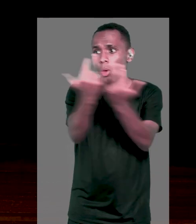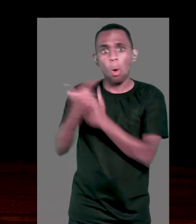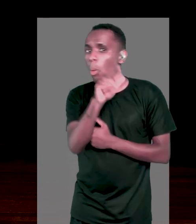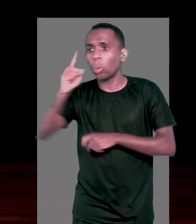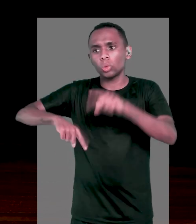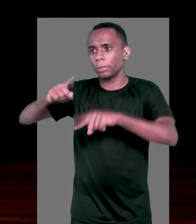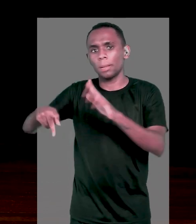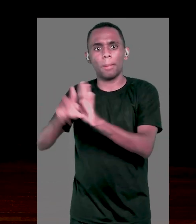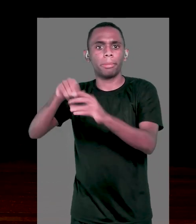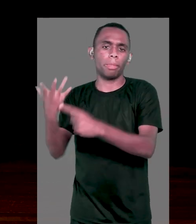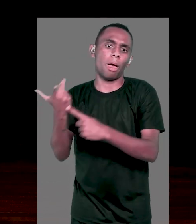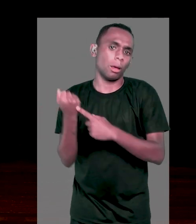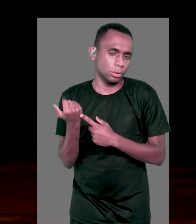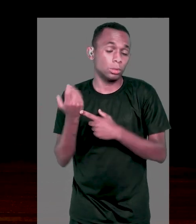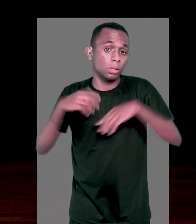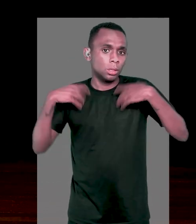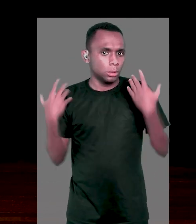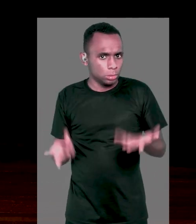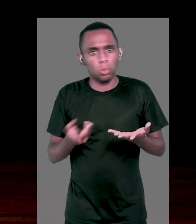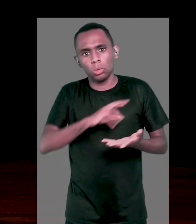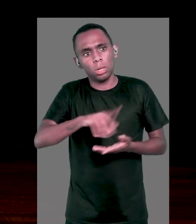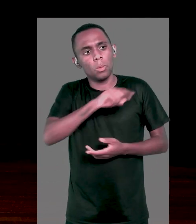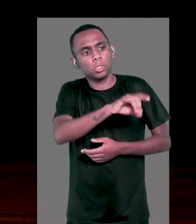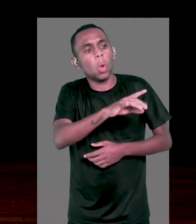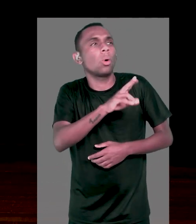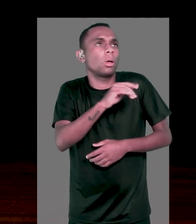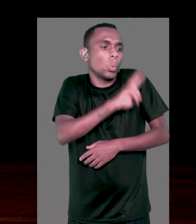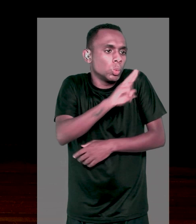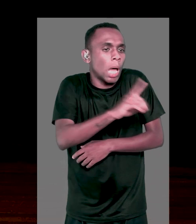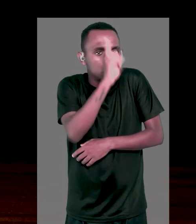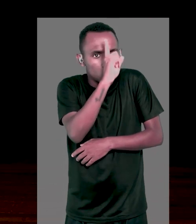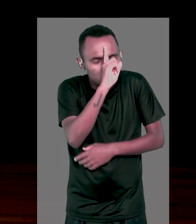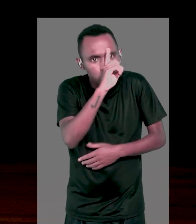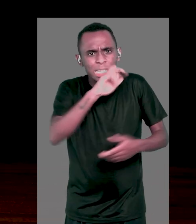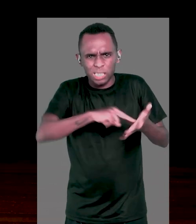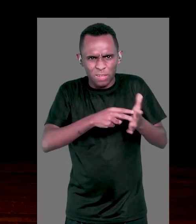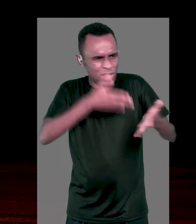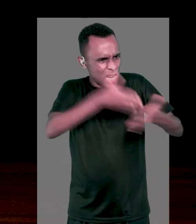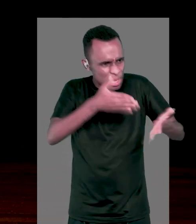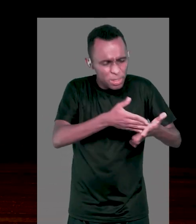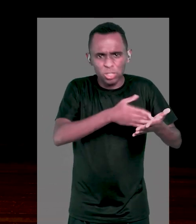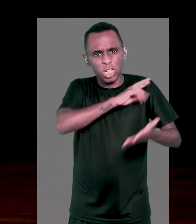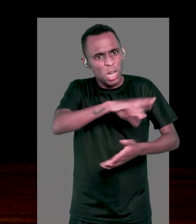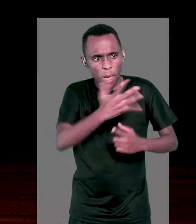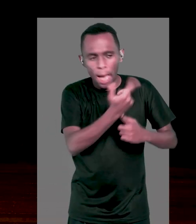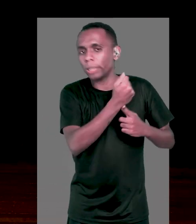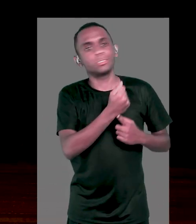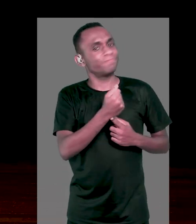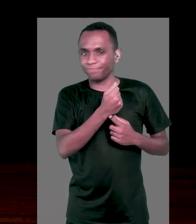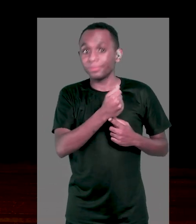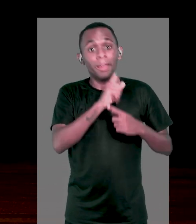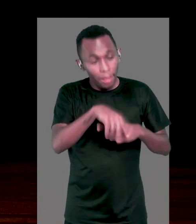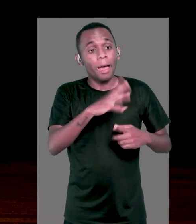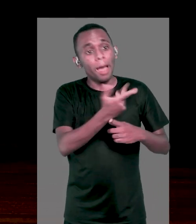emissora de pensamentos como qualquer outro objeto artístico portanto não